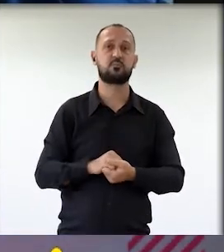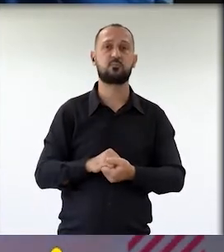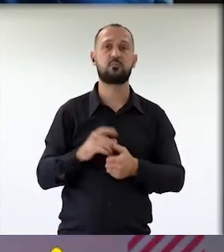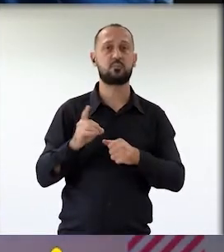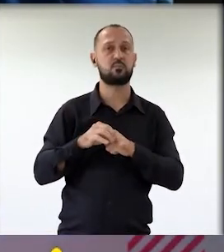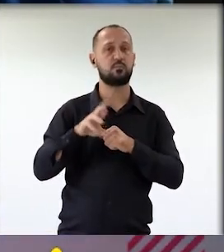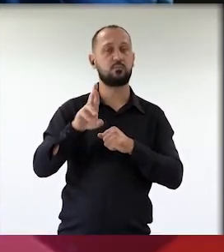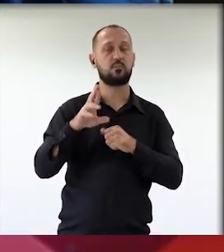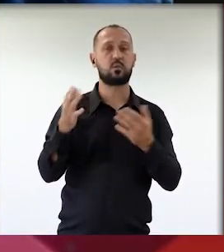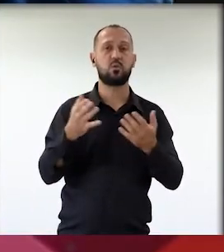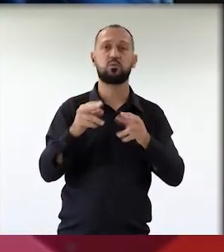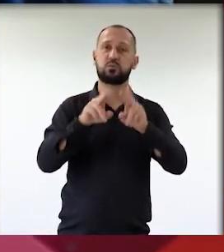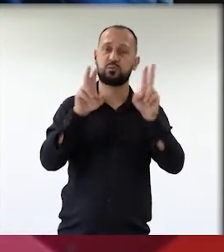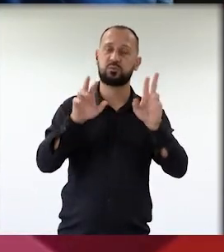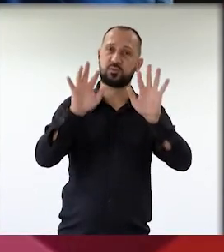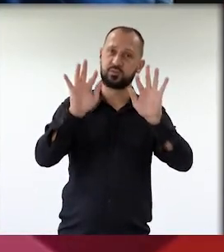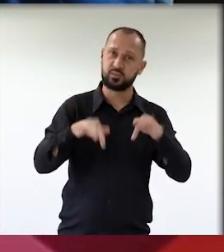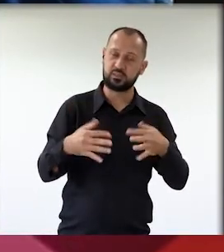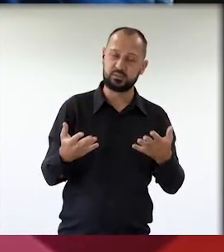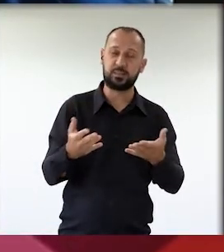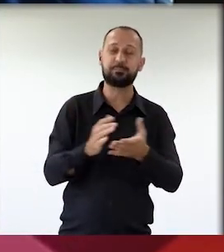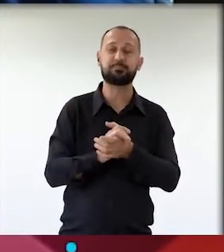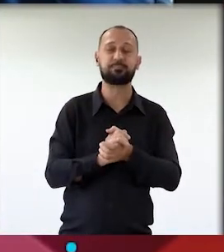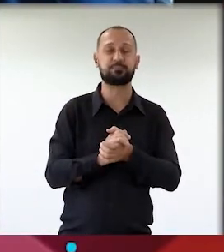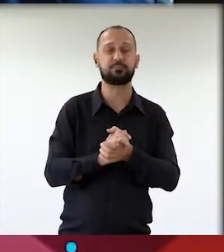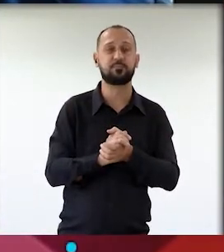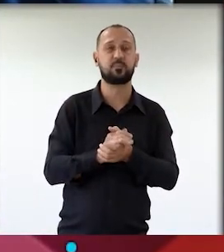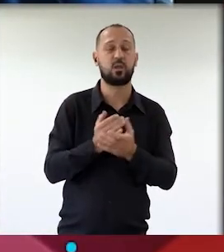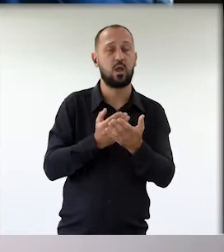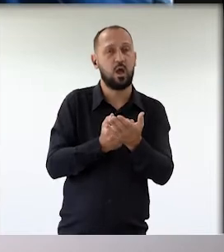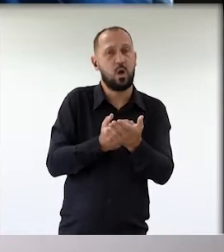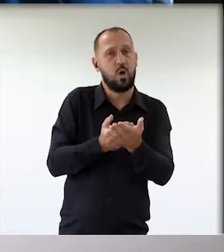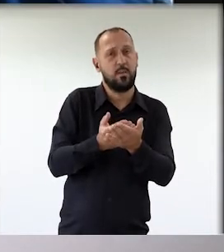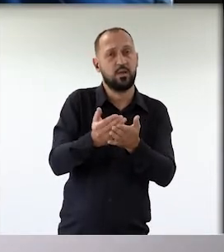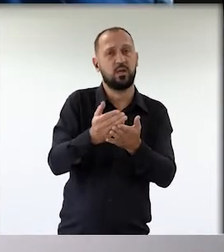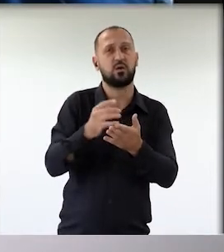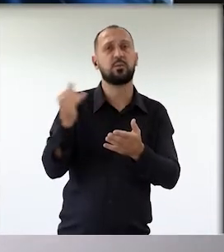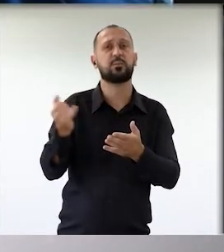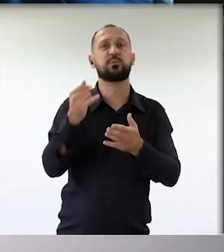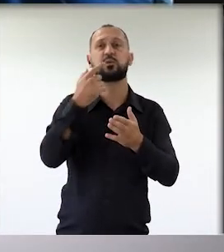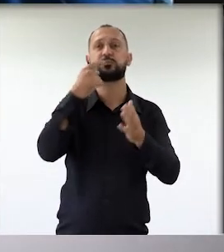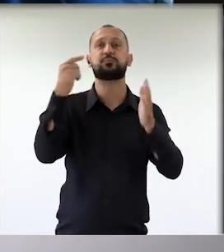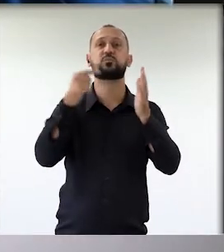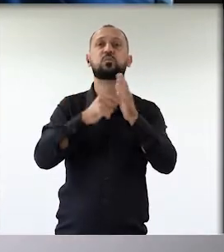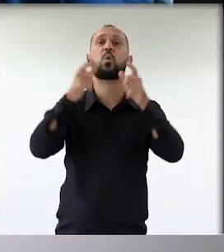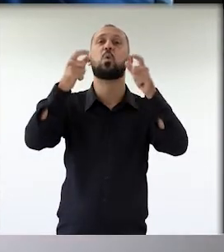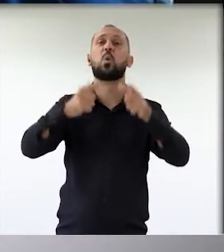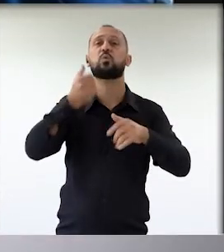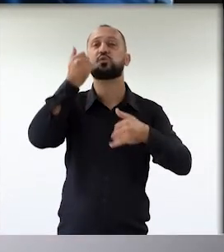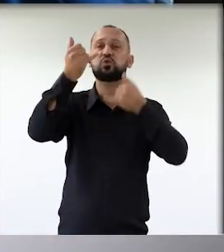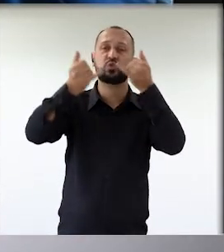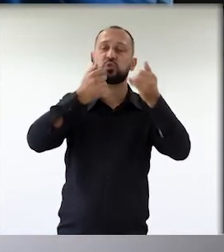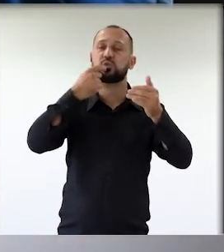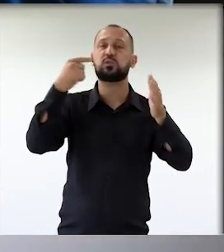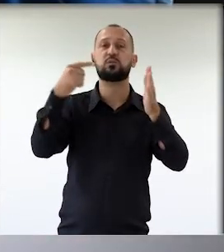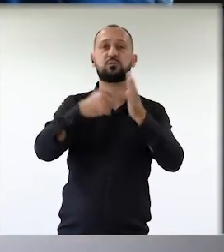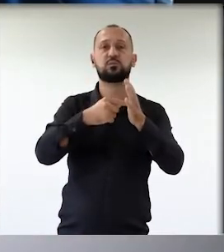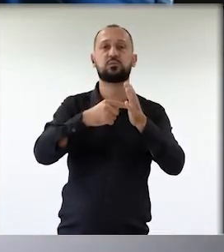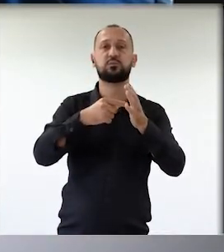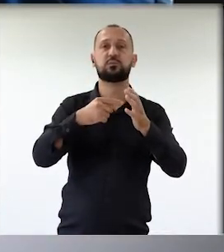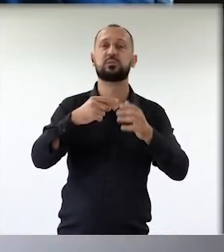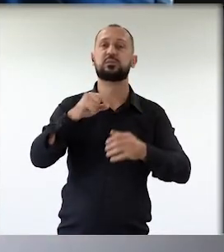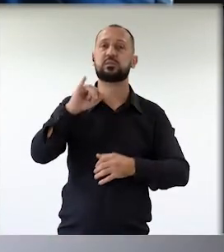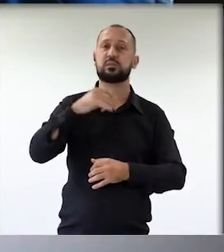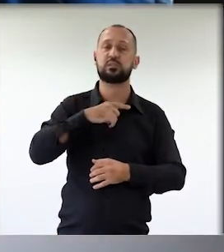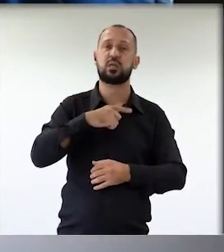né? E doutora, para a gente finalizar, já falando então da importância da denúncia, quais os canais, onde